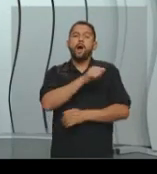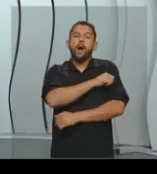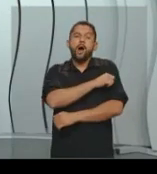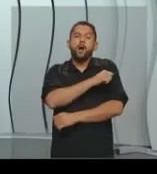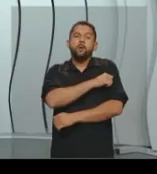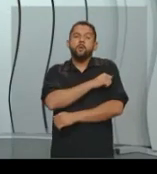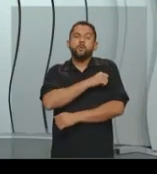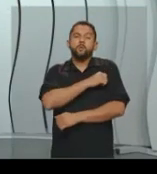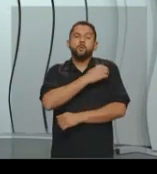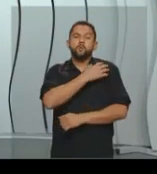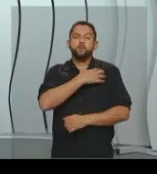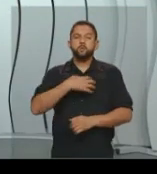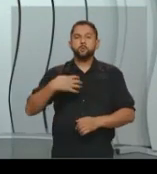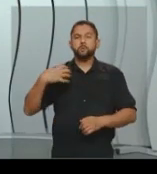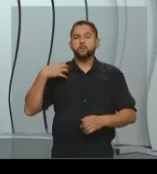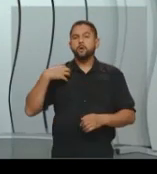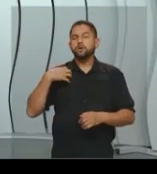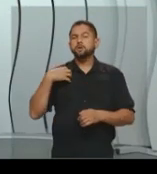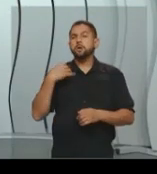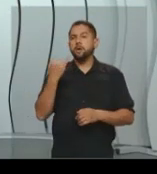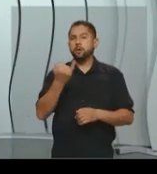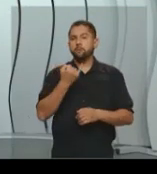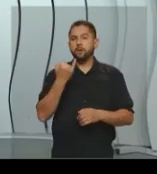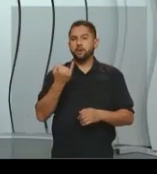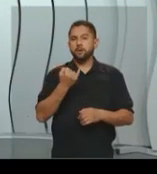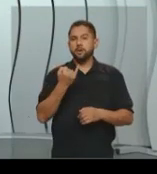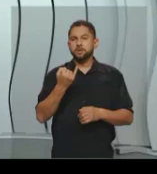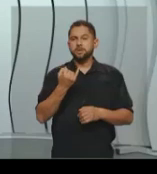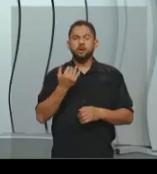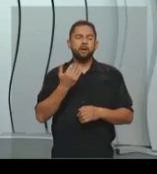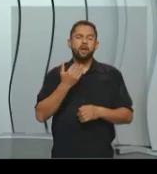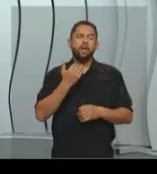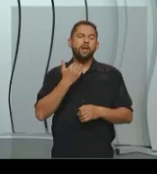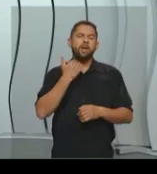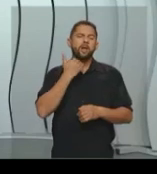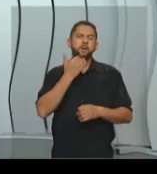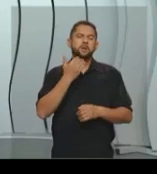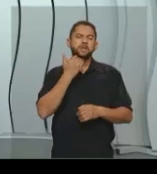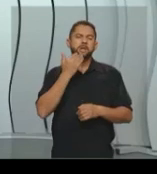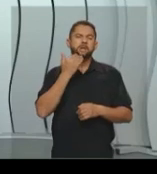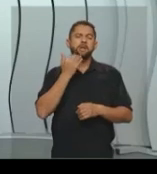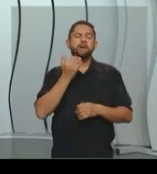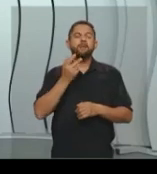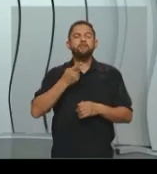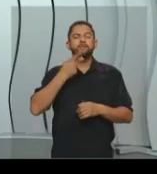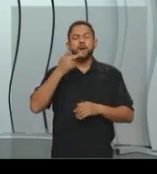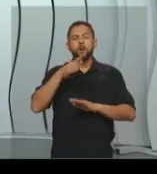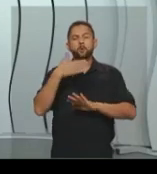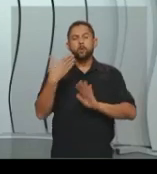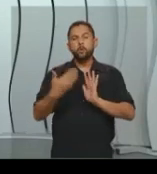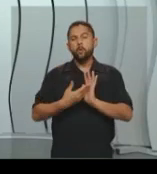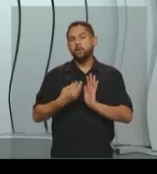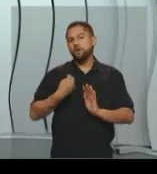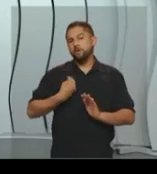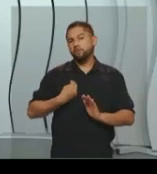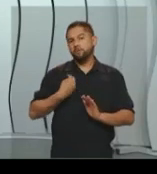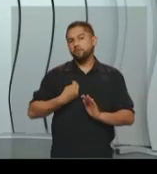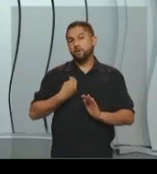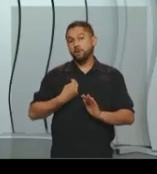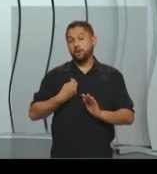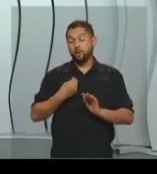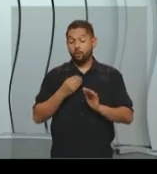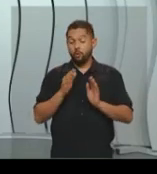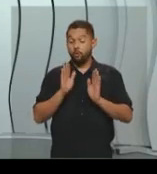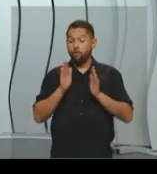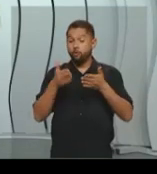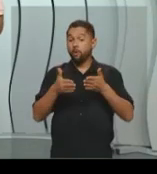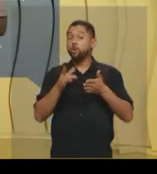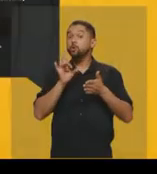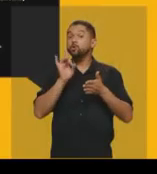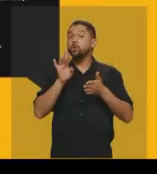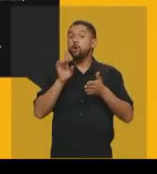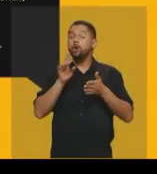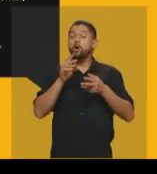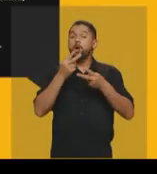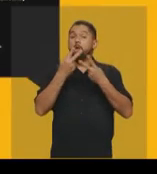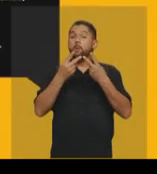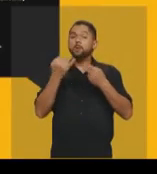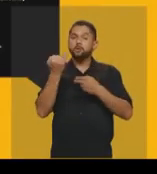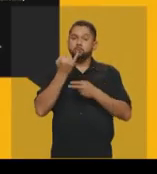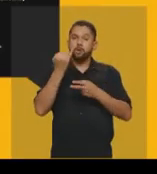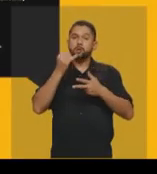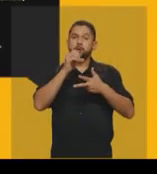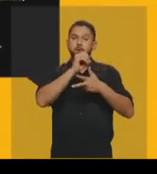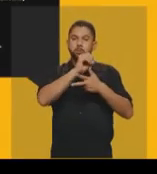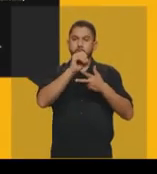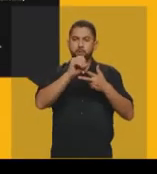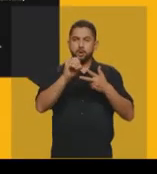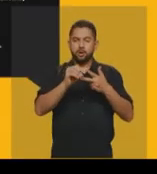conteúdo filosófico desses filósofos, a gente vai falar daquilo que mais cai no Enem, daquilo que é mais cobrado, é Platão. Platão, ele é